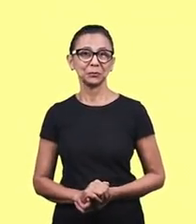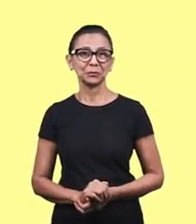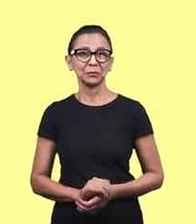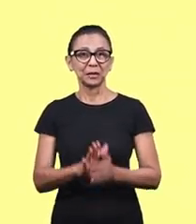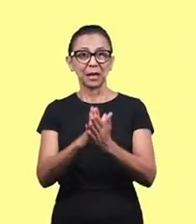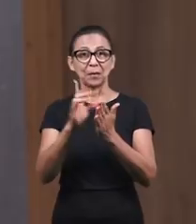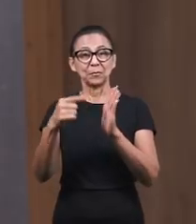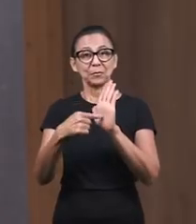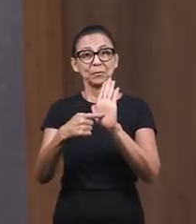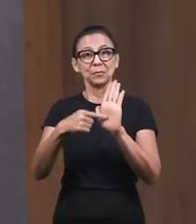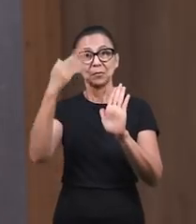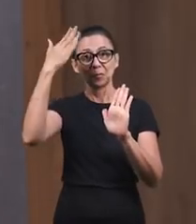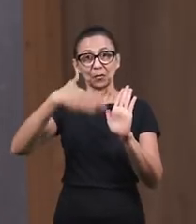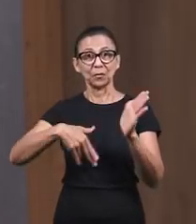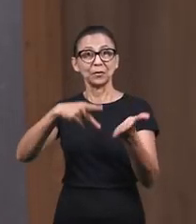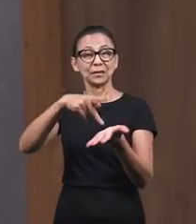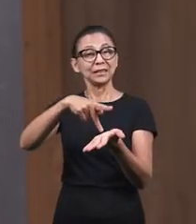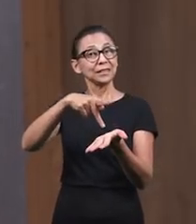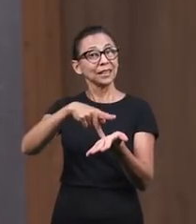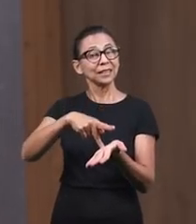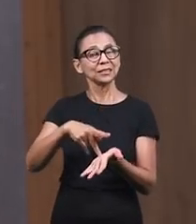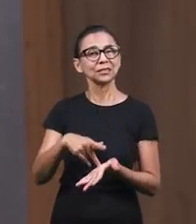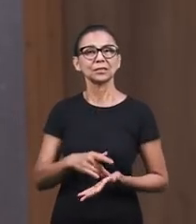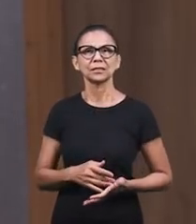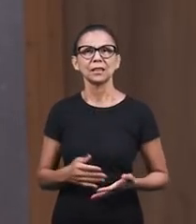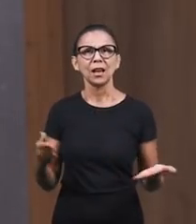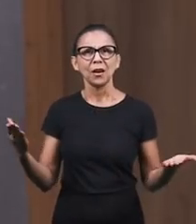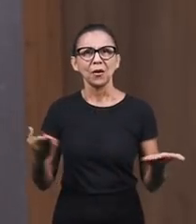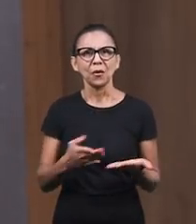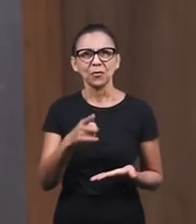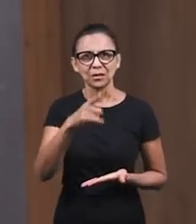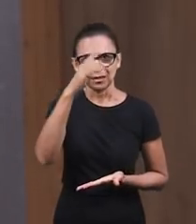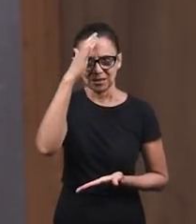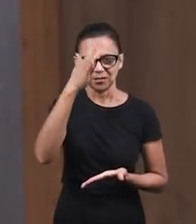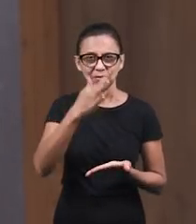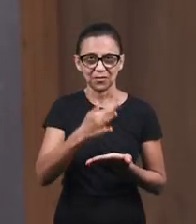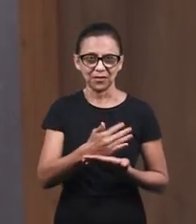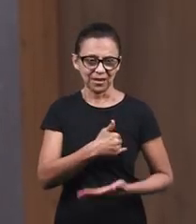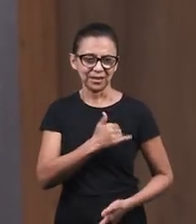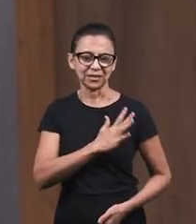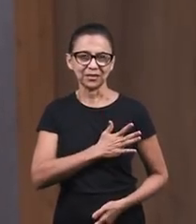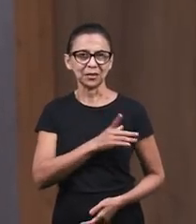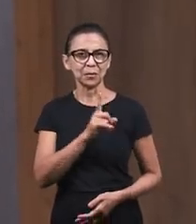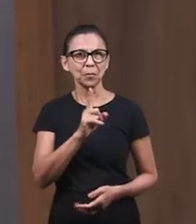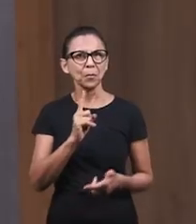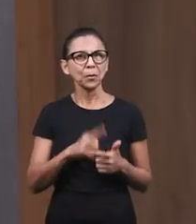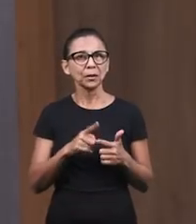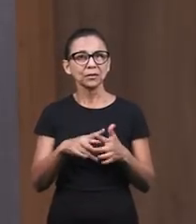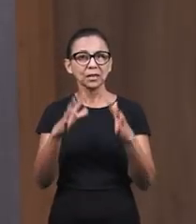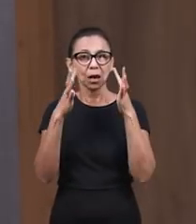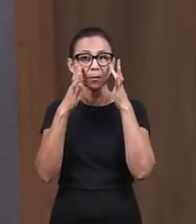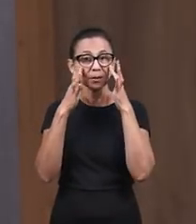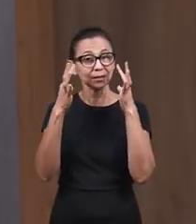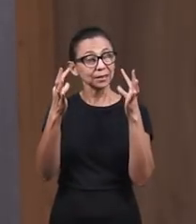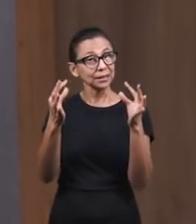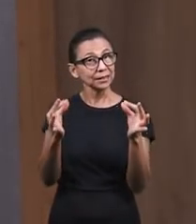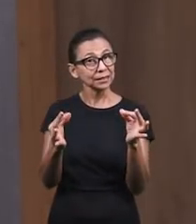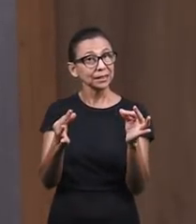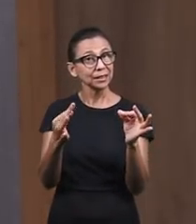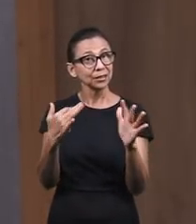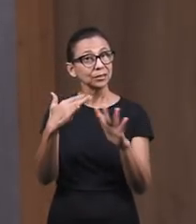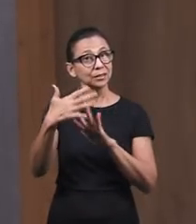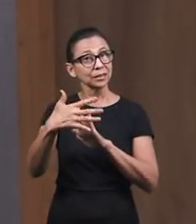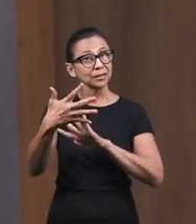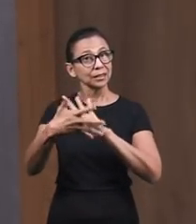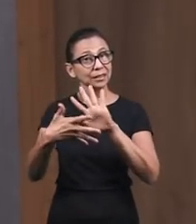vocês estão com o coração cheio de fé, sabe por quê? Porque vocês estão escutando a palavra. Vocês estão guardando a palavra